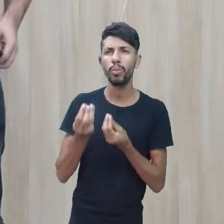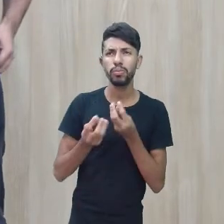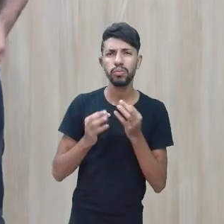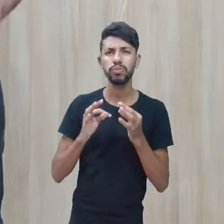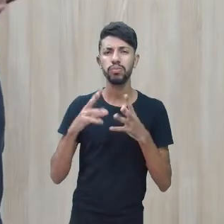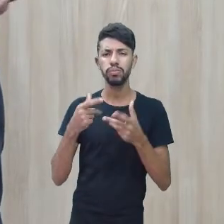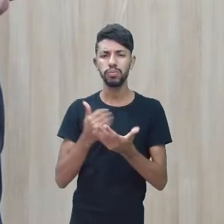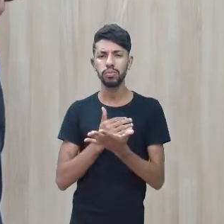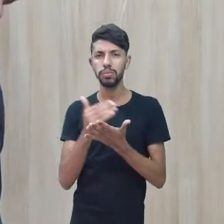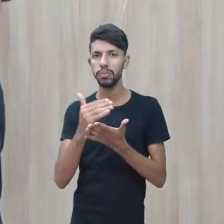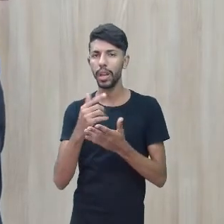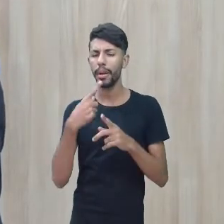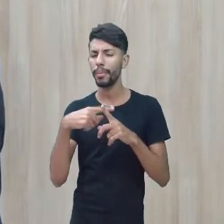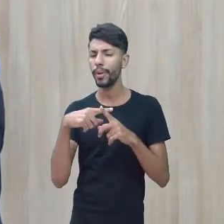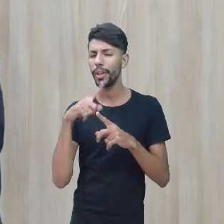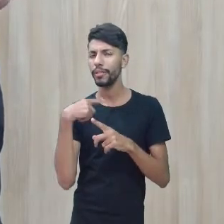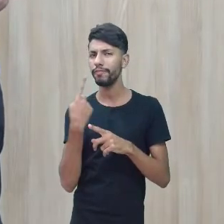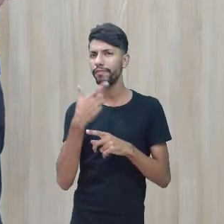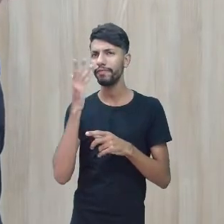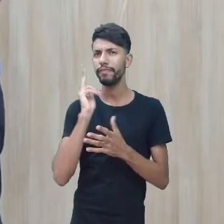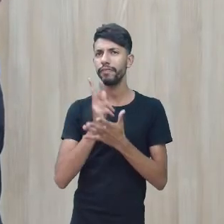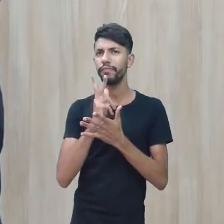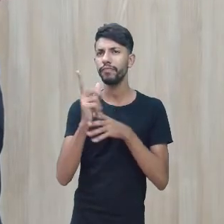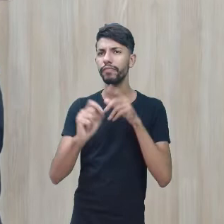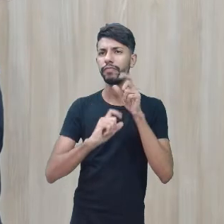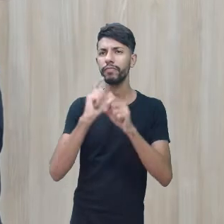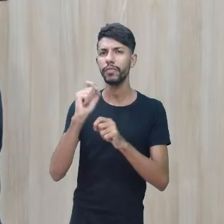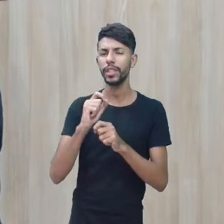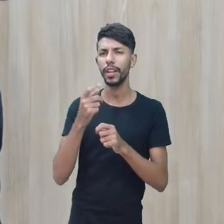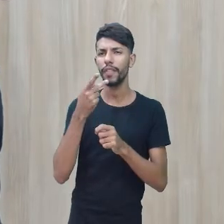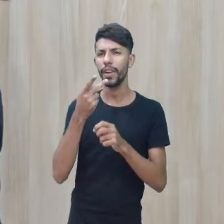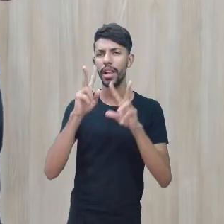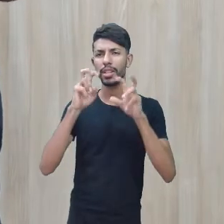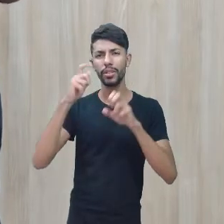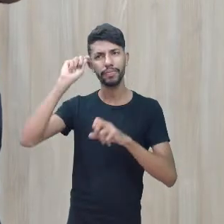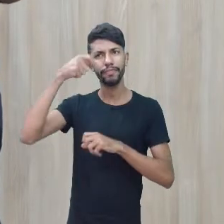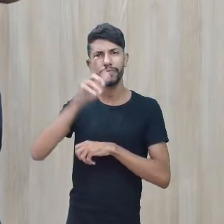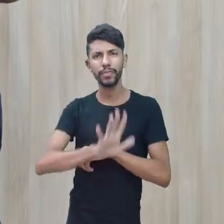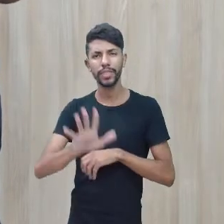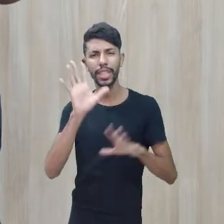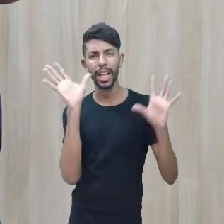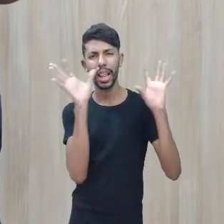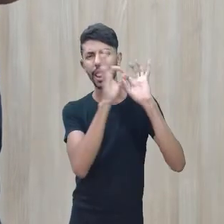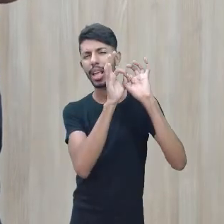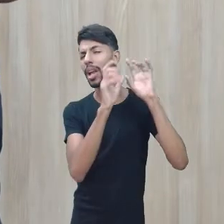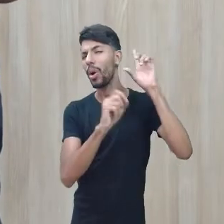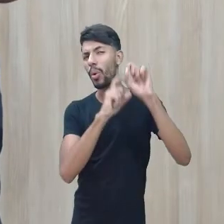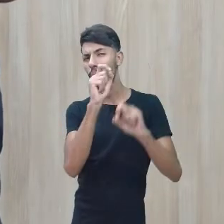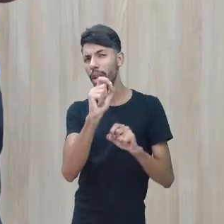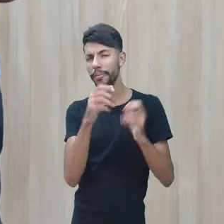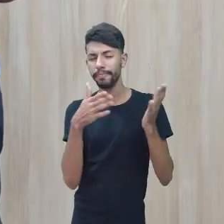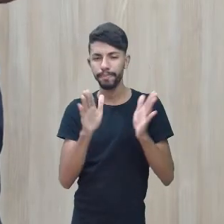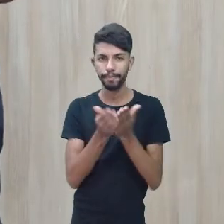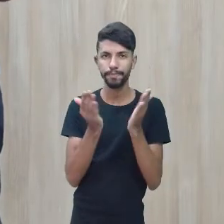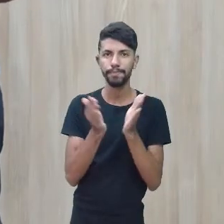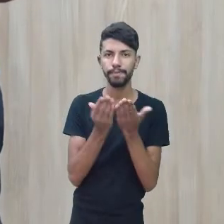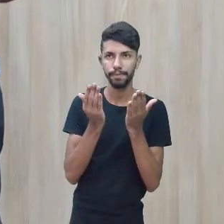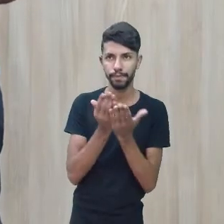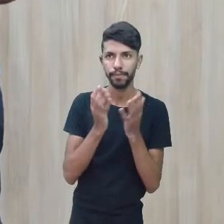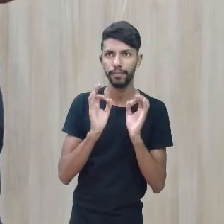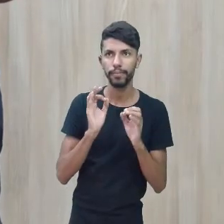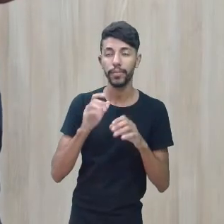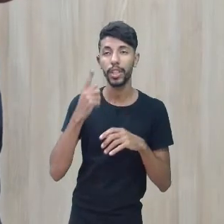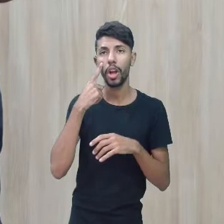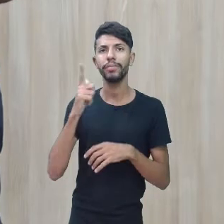porque a gente sempre se habitua a falar sobre a África e remeter à questão de pobreza.